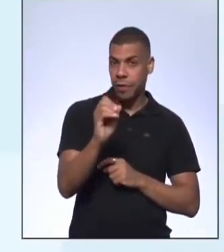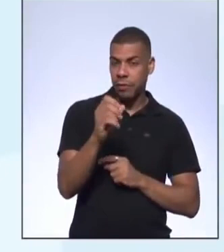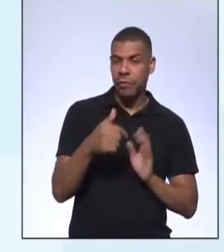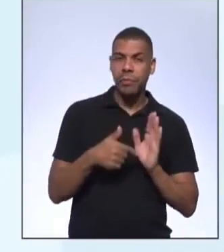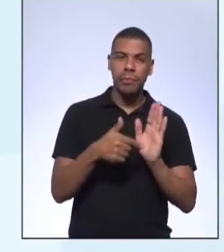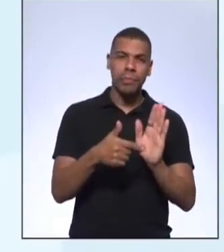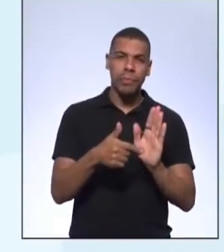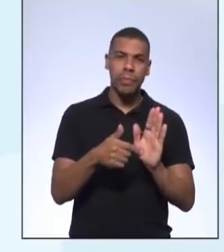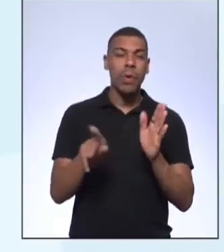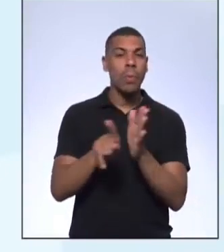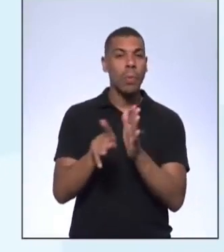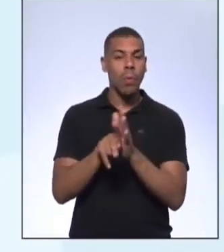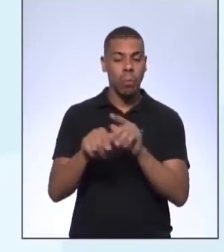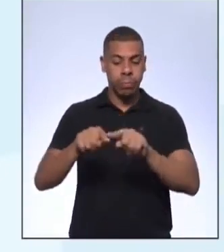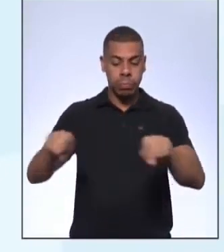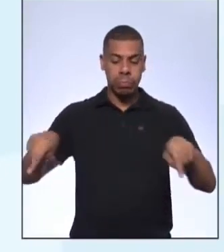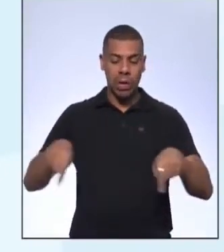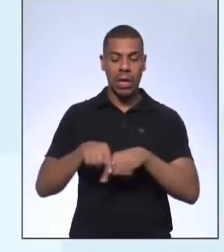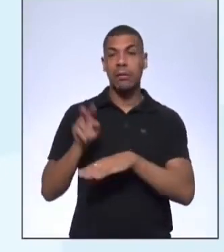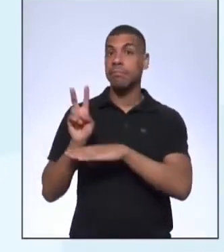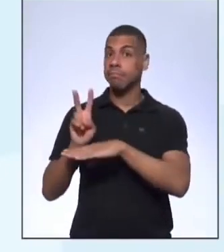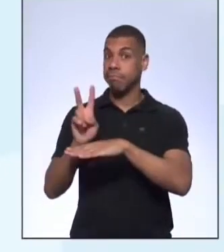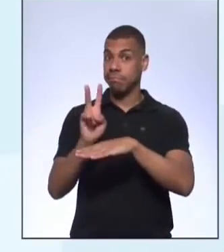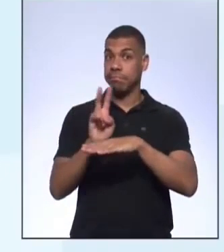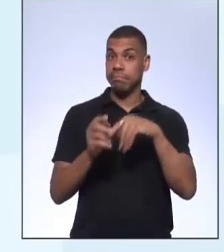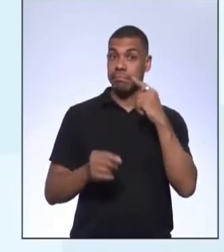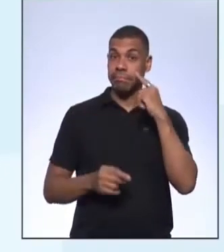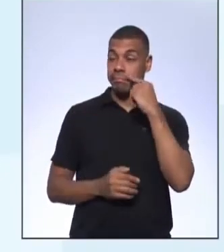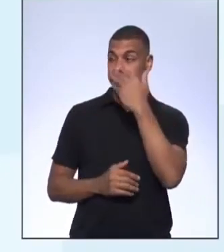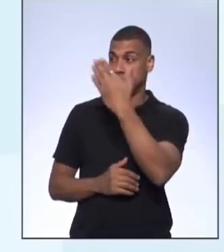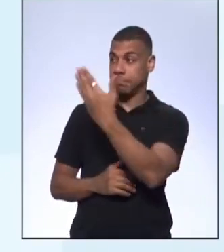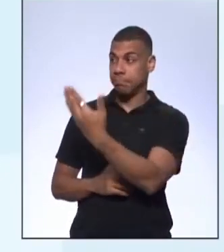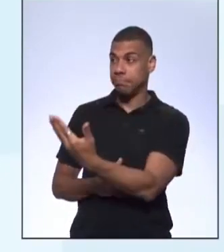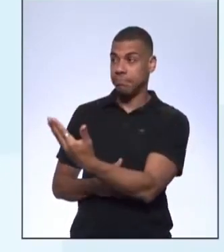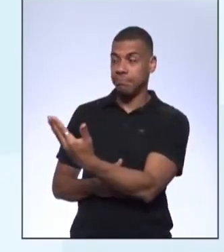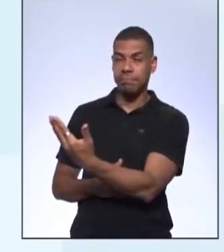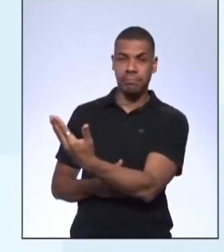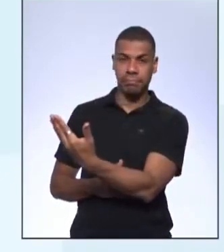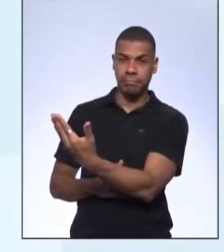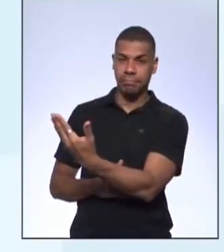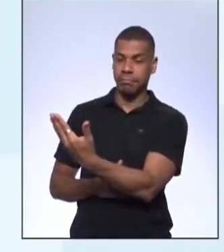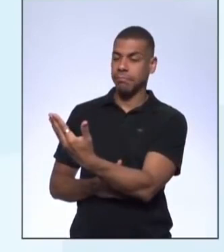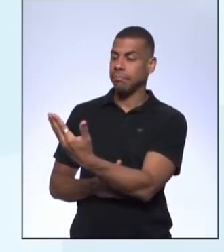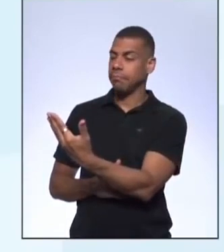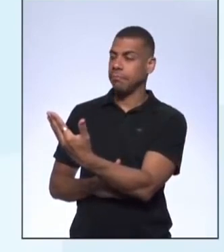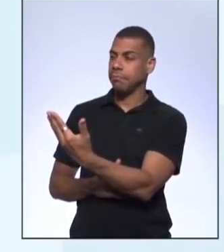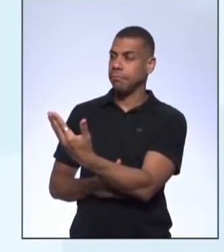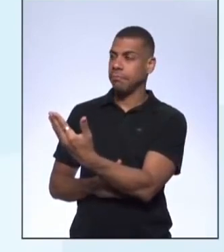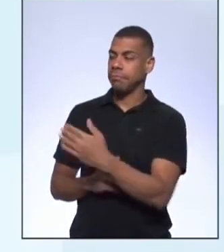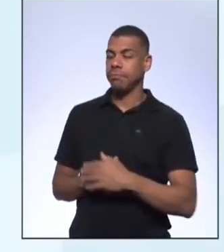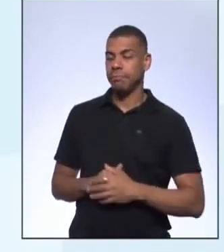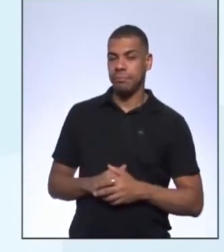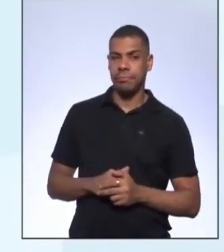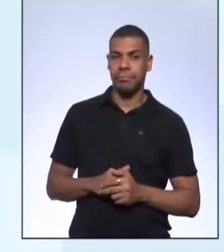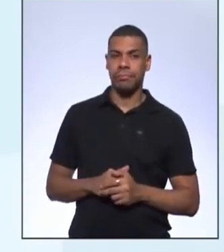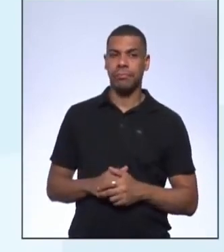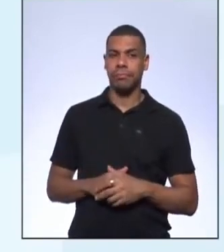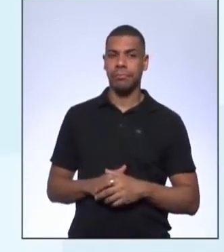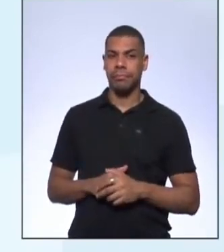né, protegidas. Então, reparem aí que nós temos algumas tonalidades, nós temos as áreas que são consideradas